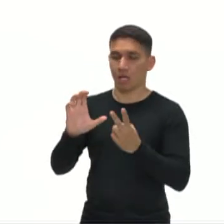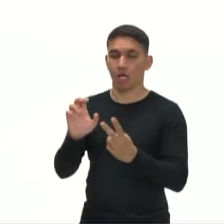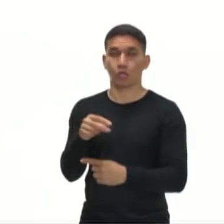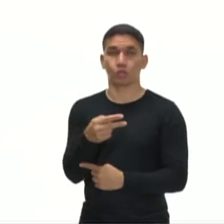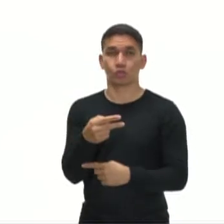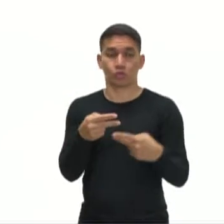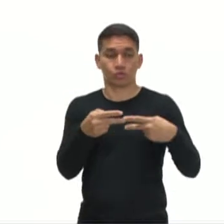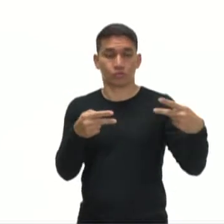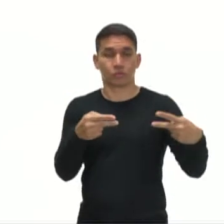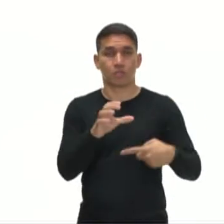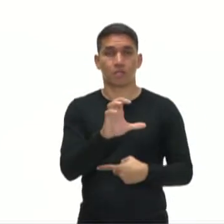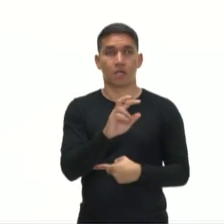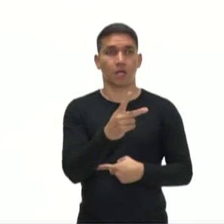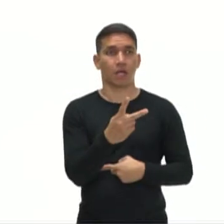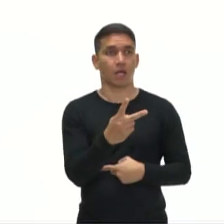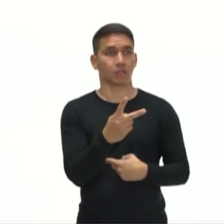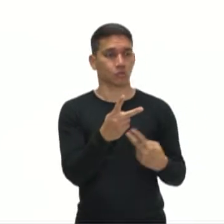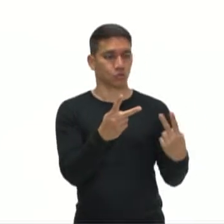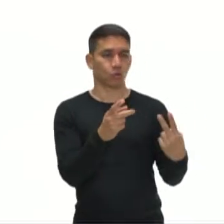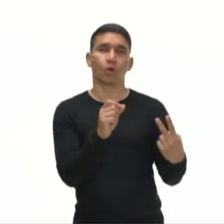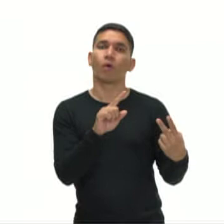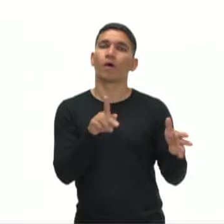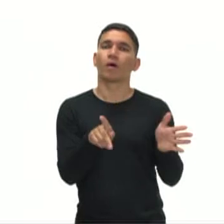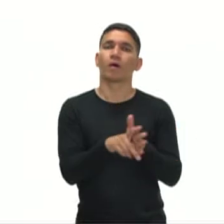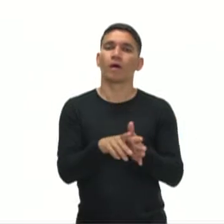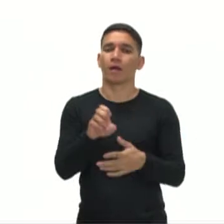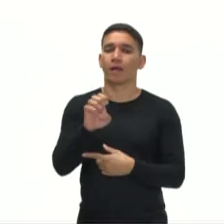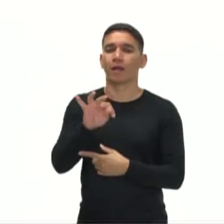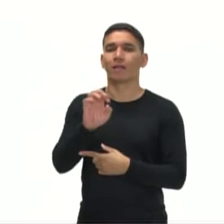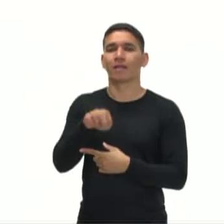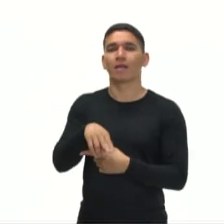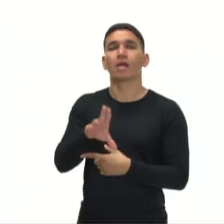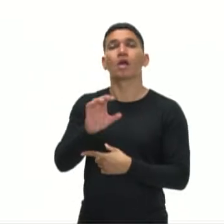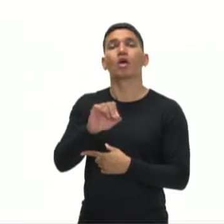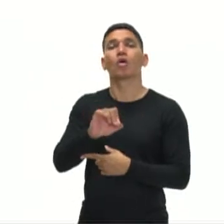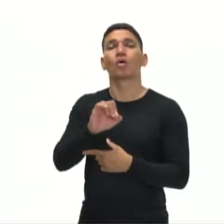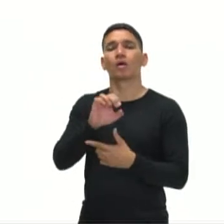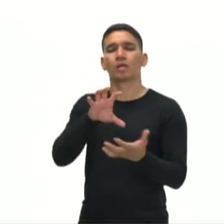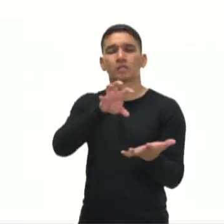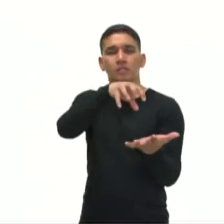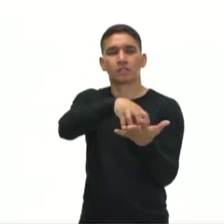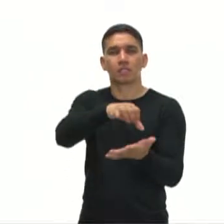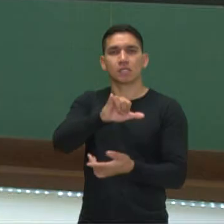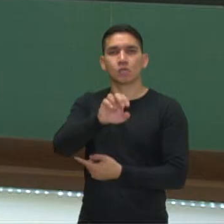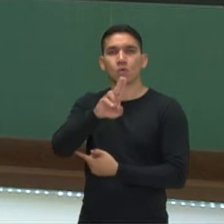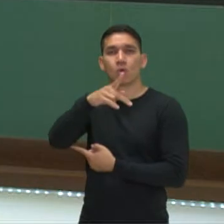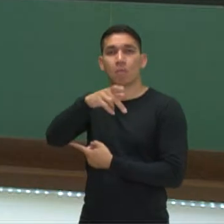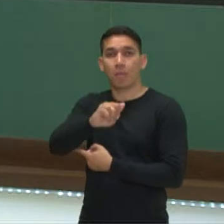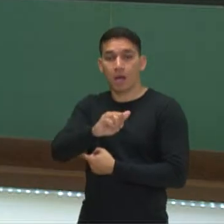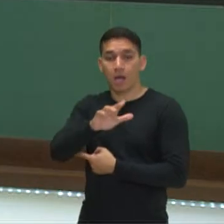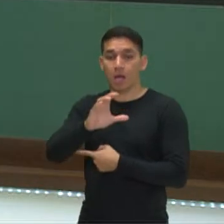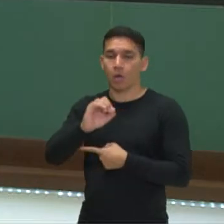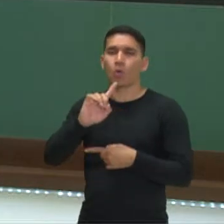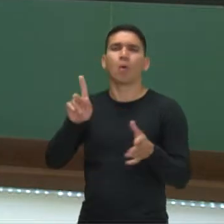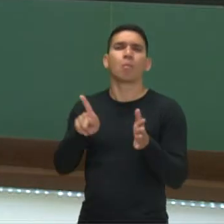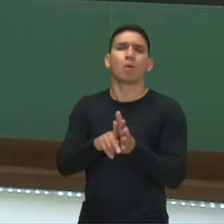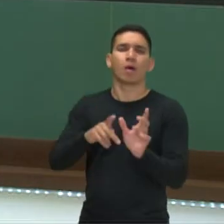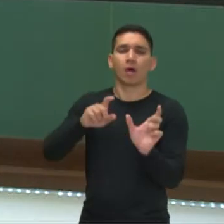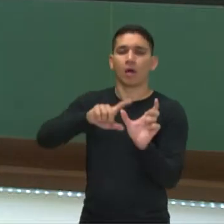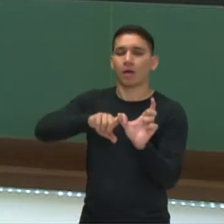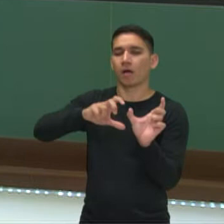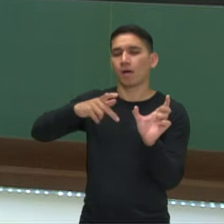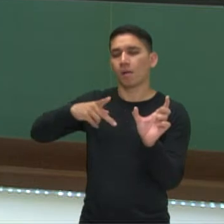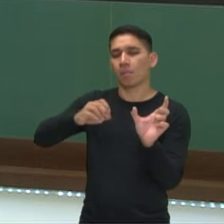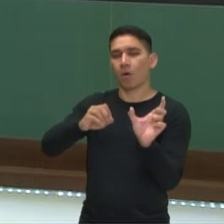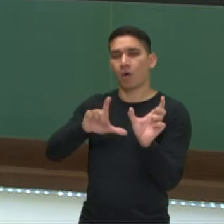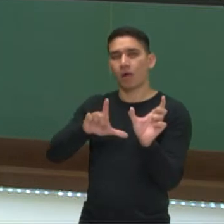carbonos, CH2. E é chamado de eteno pela IUPAC, de que deriva o seu nome. Polivários,